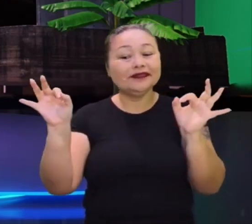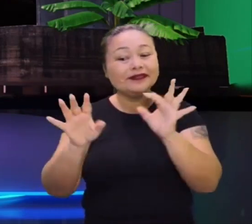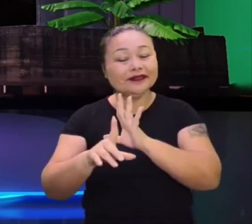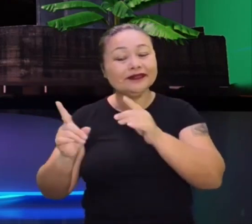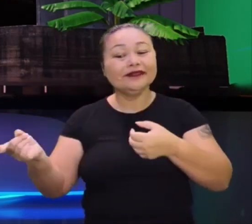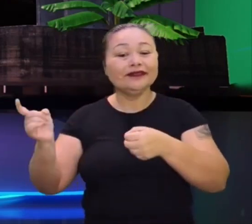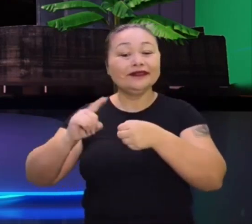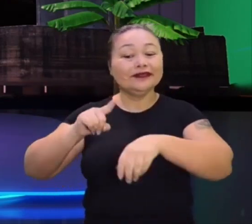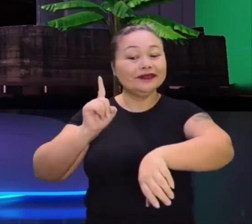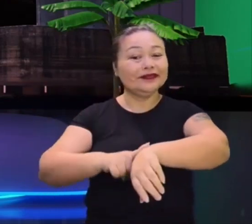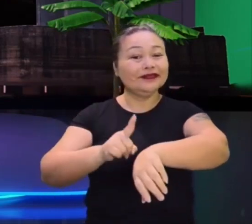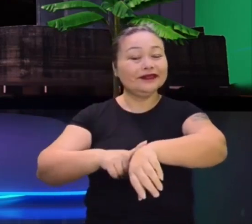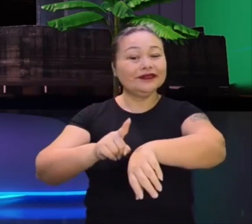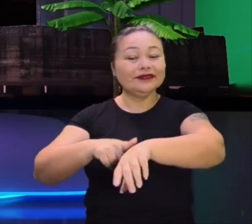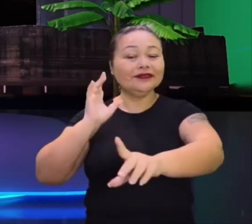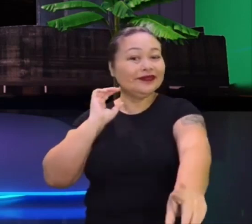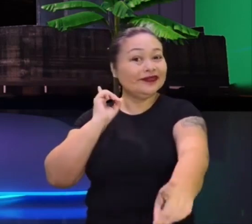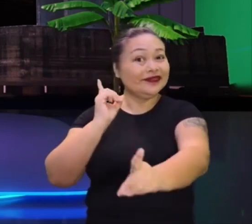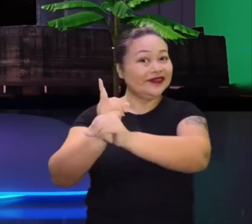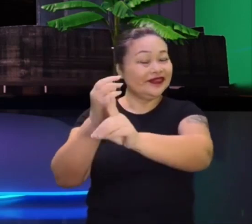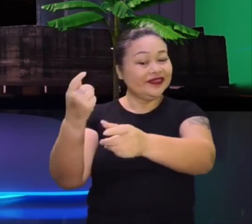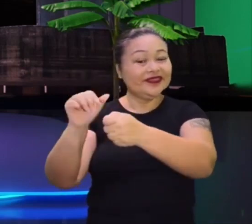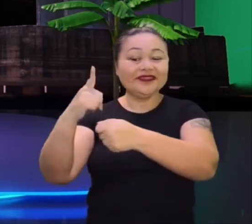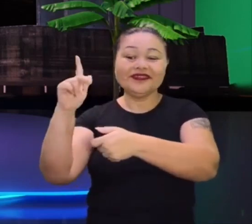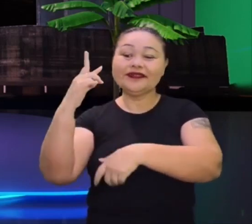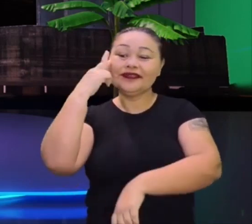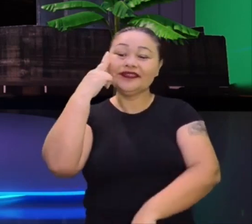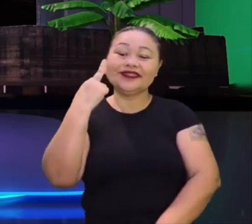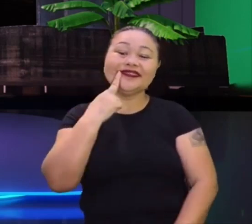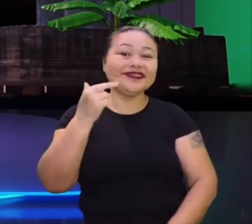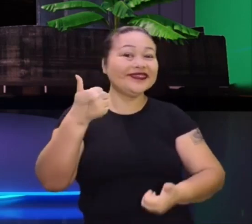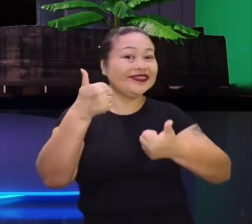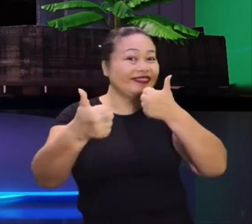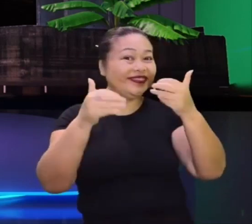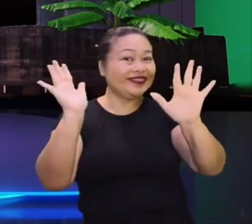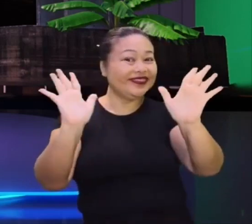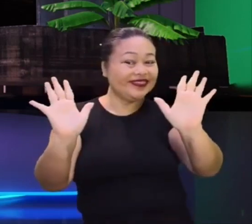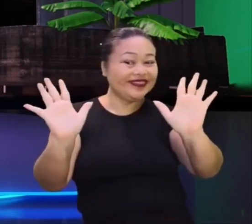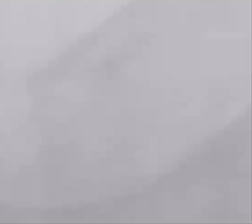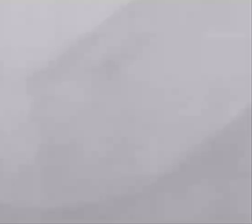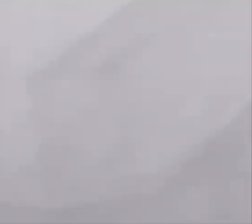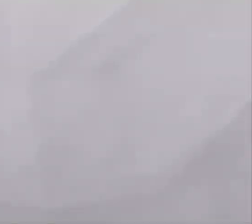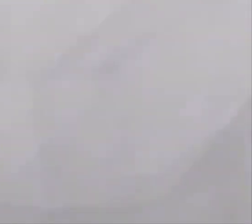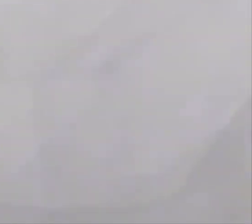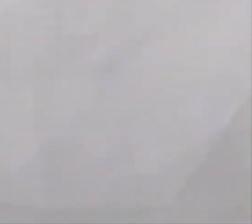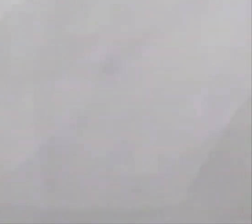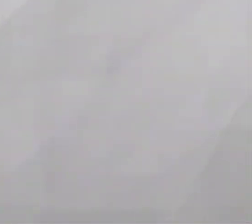A gente volta daqui a pouco com o novo encontro da Geografia de Rondônia. Valeu, tchau! Tchau.